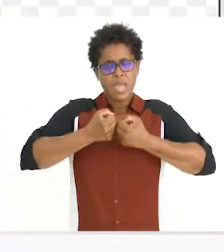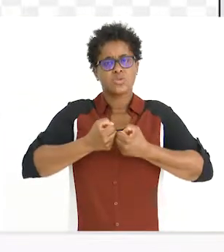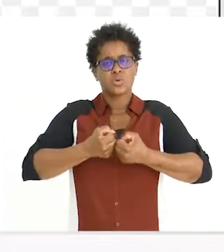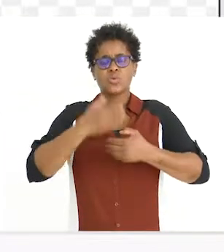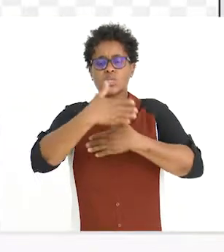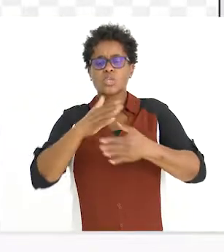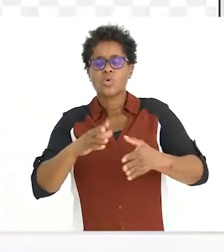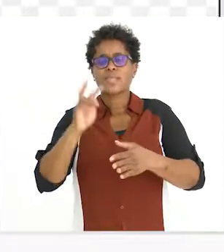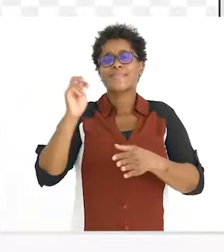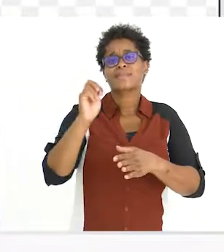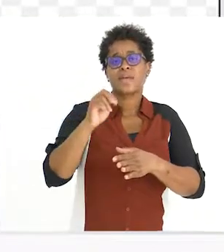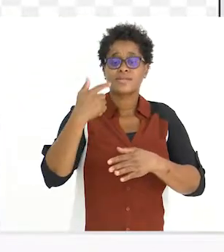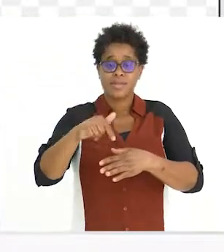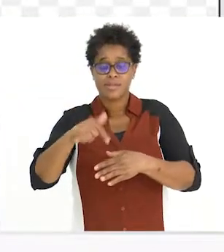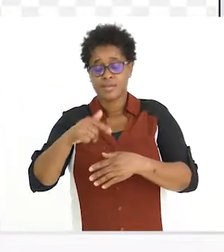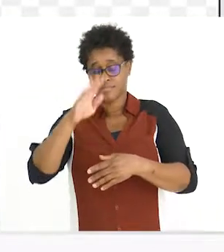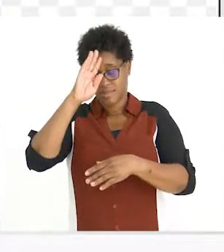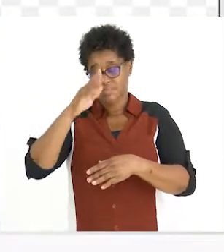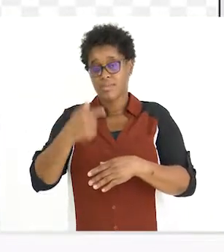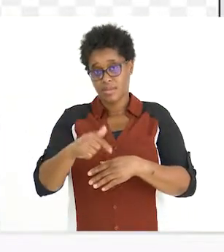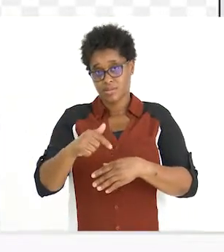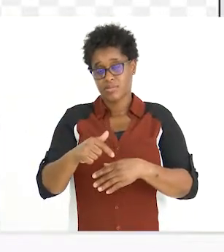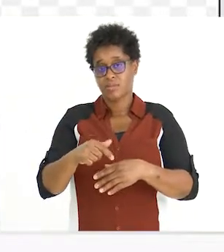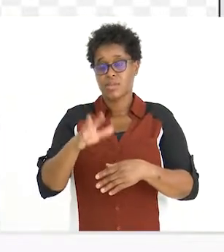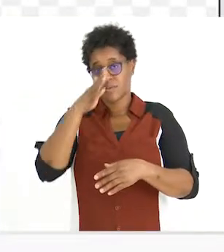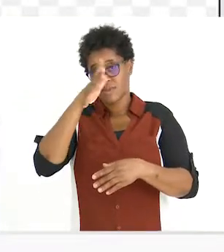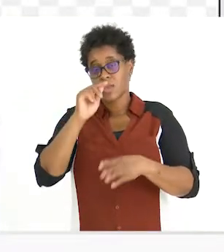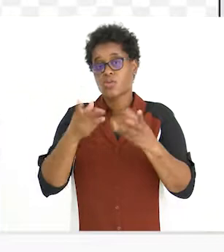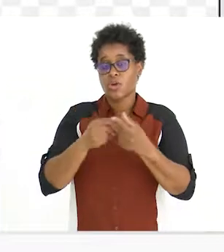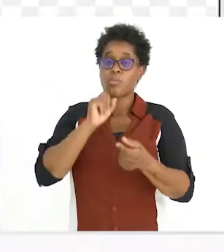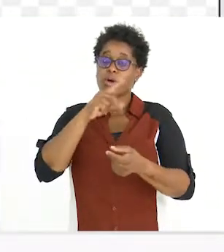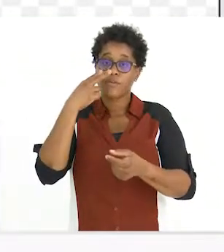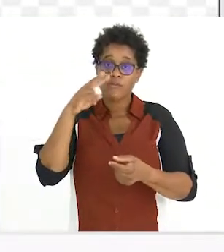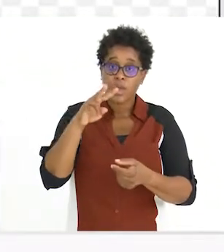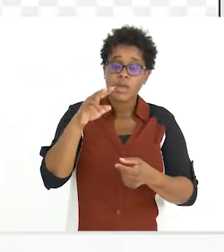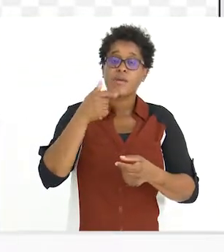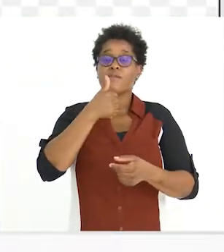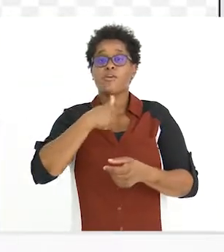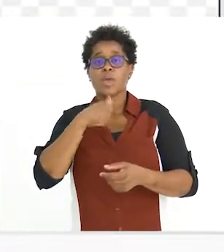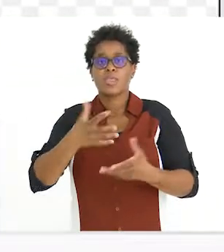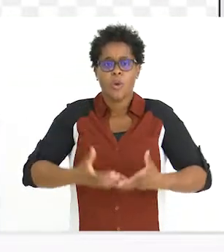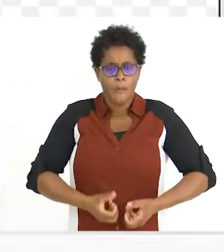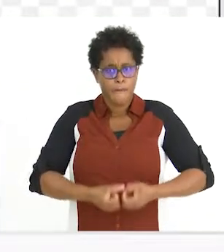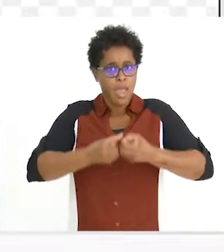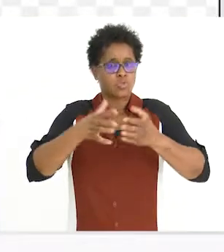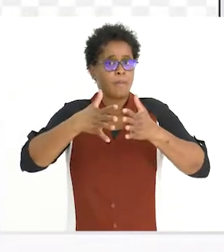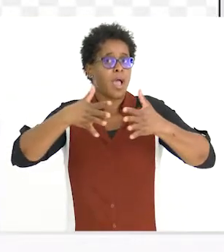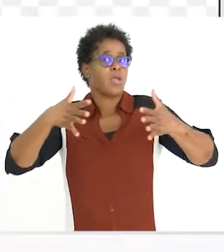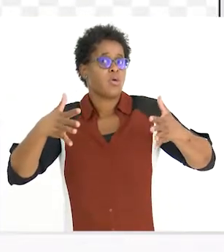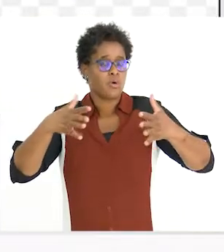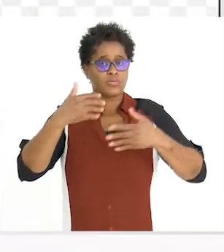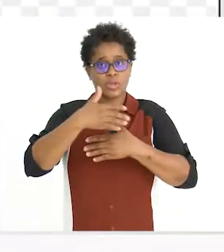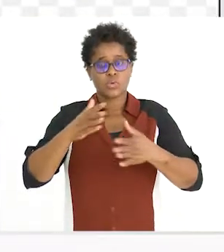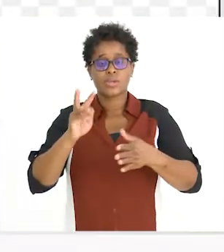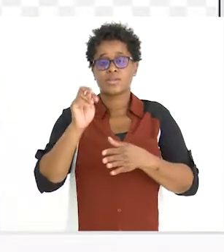a ter na atividade econômica. Vocês podem ver a vermelho, que tem um peso muito maior, o setor terciário.